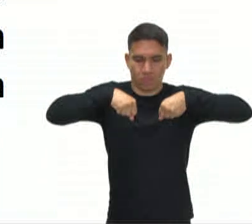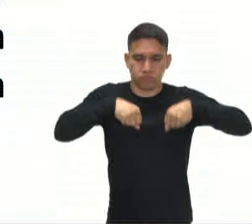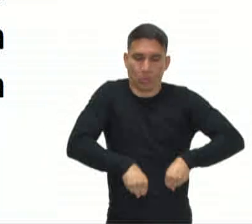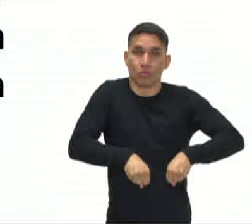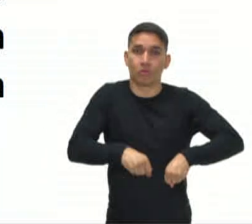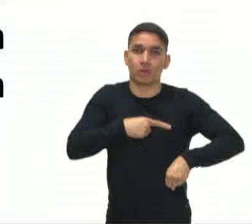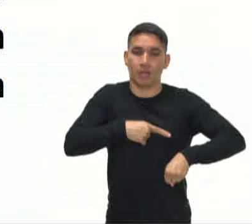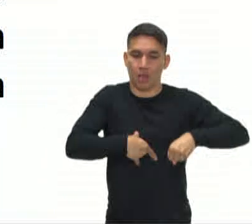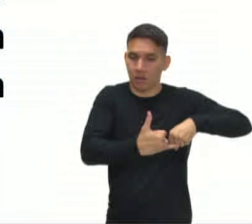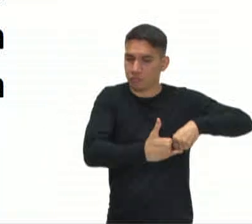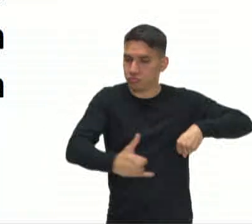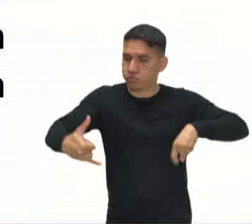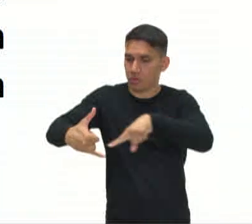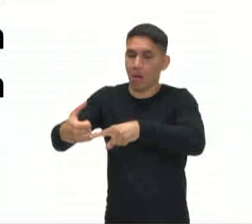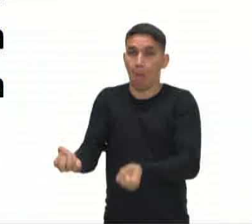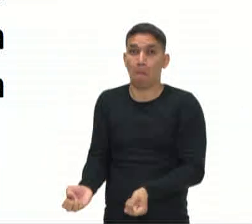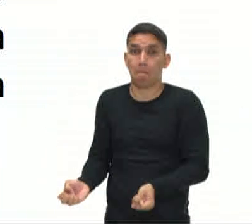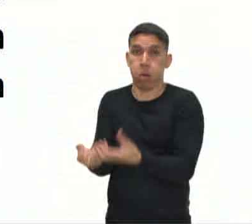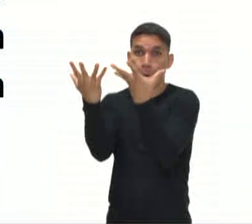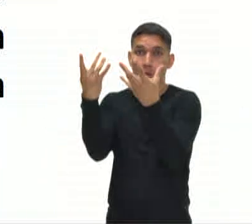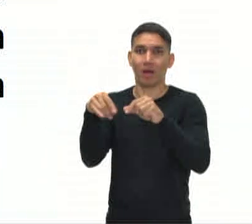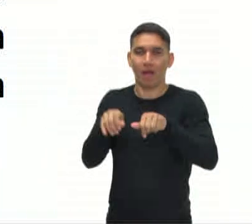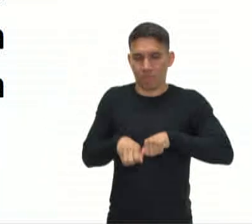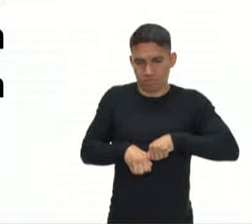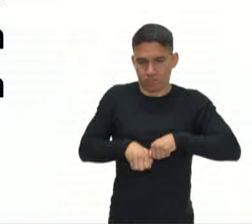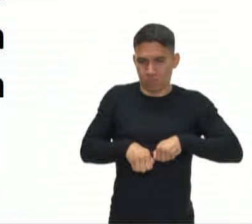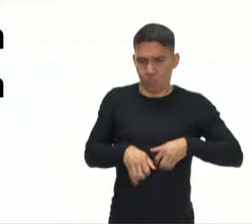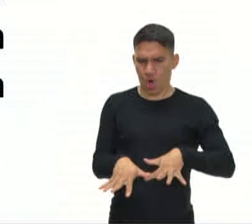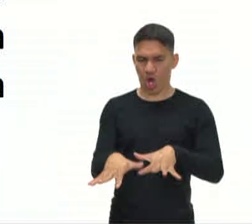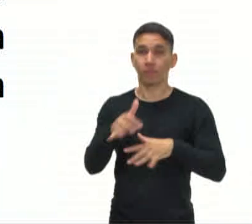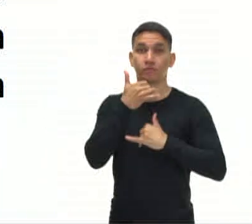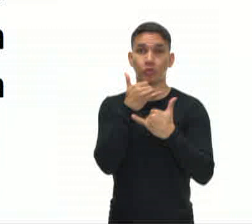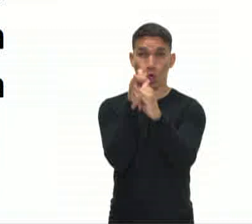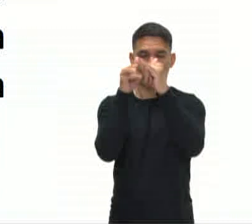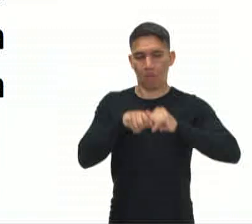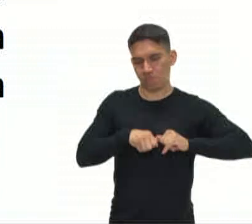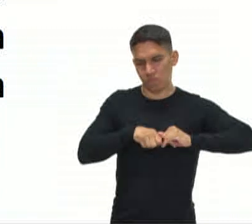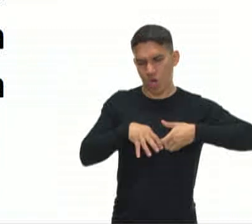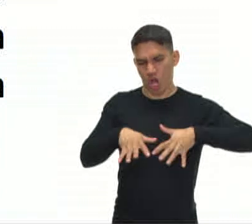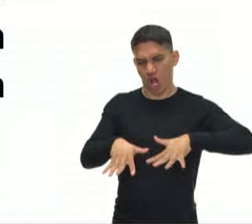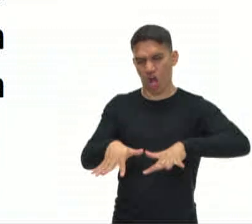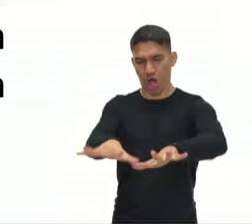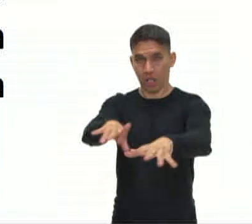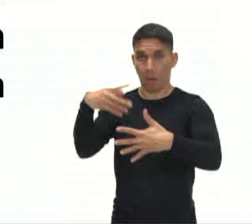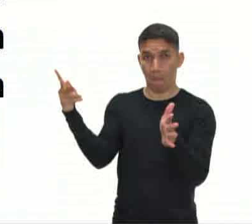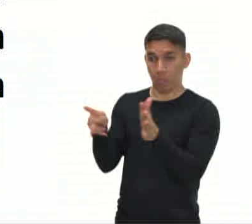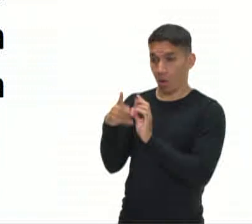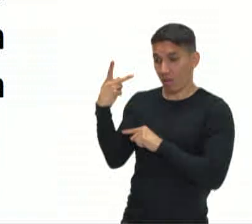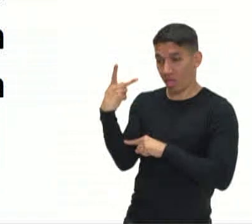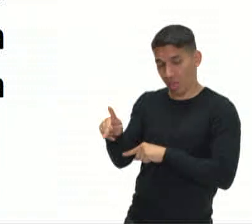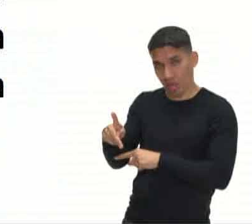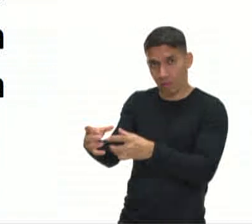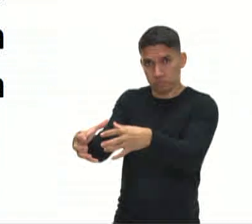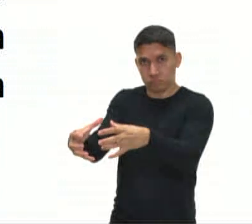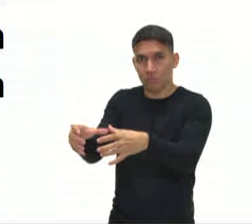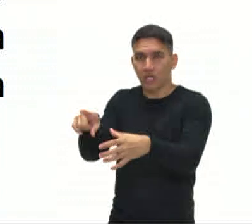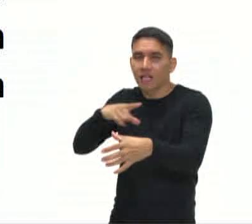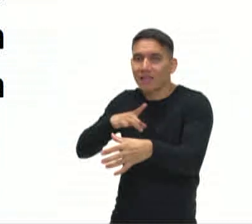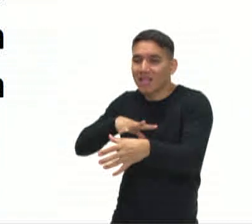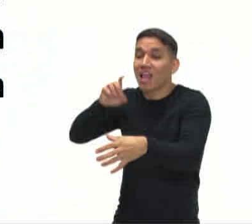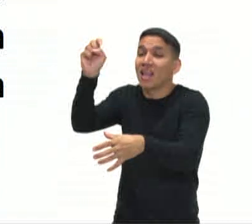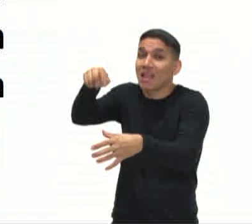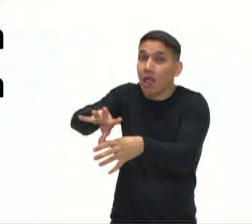e pólvora. Quando acionado, ele distribui uma onda de choque no conteúdo da dinamite, acionando a nitroglicerina, que